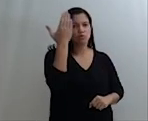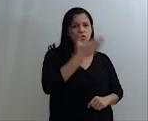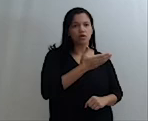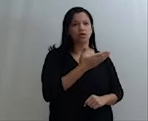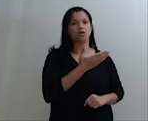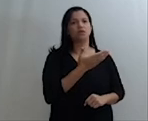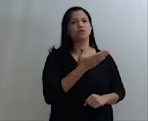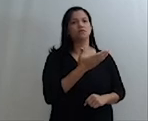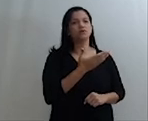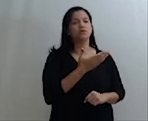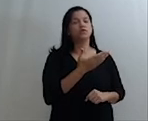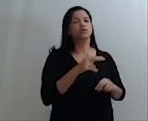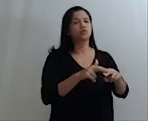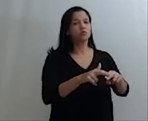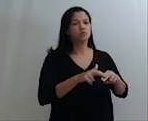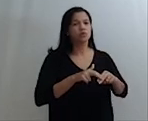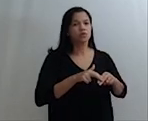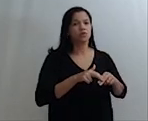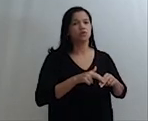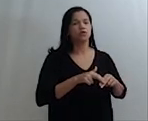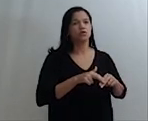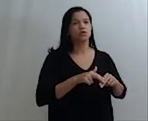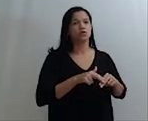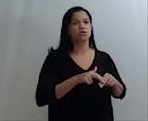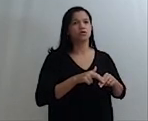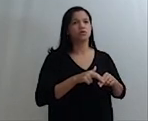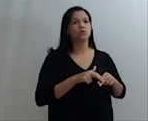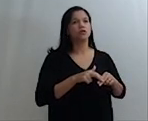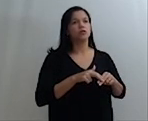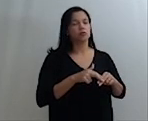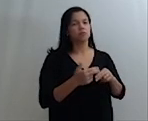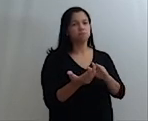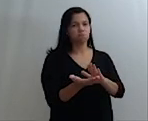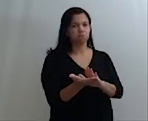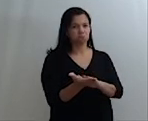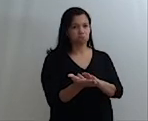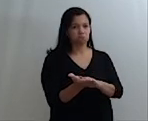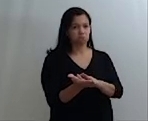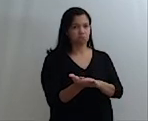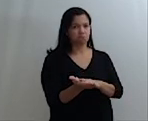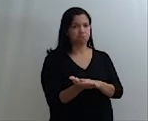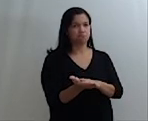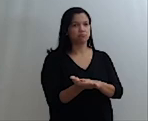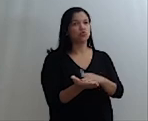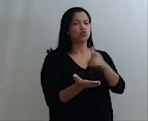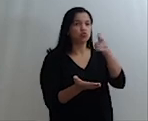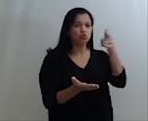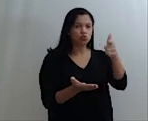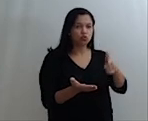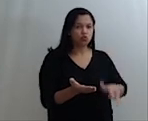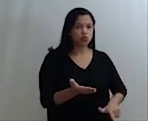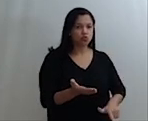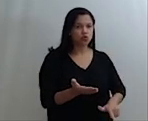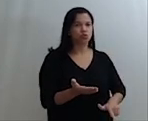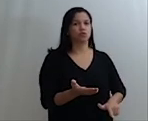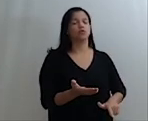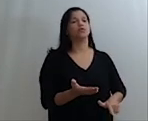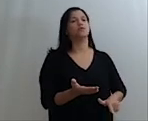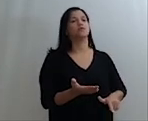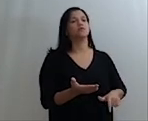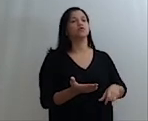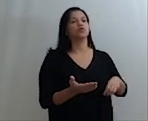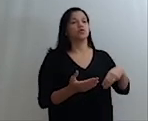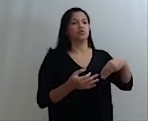e por isso eu eu parabenizo muito a mais uma vez o ministro Rogério com as